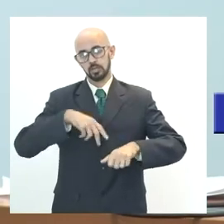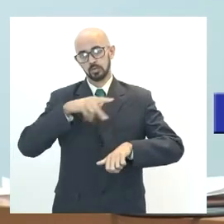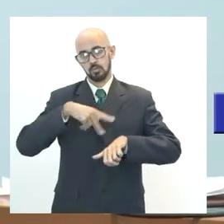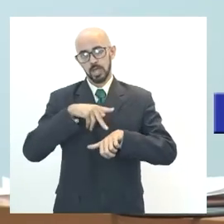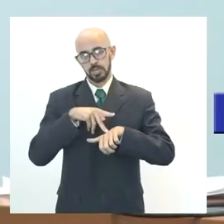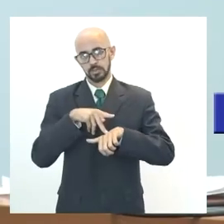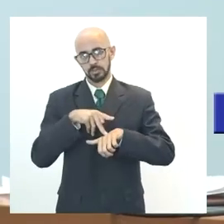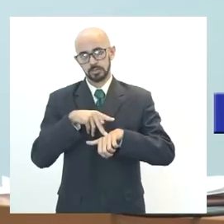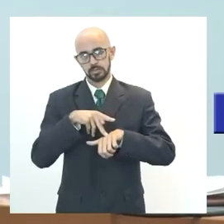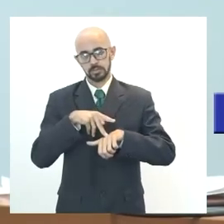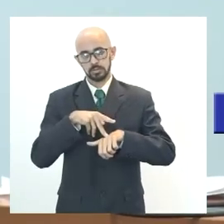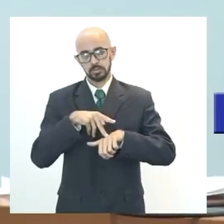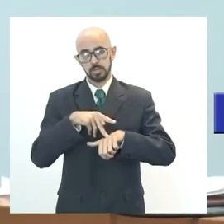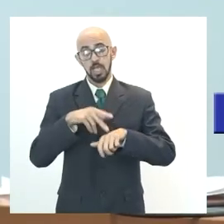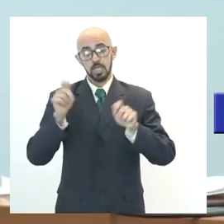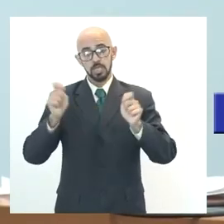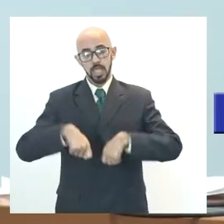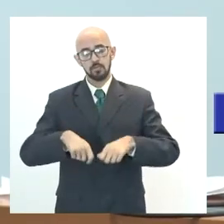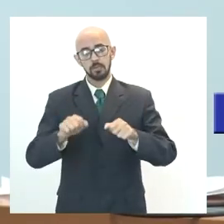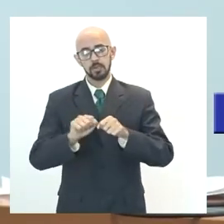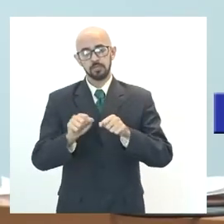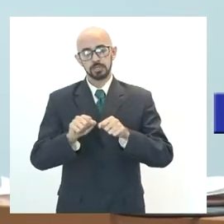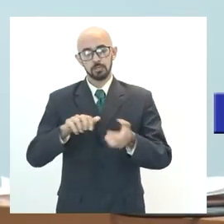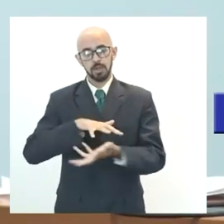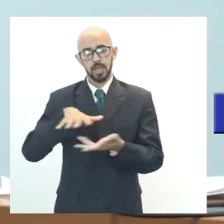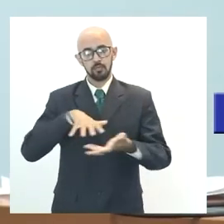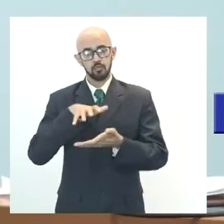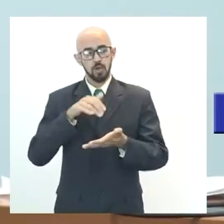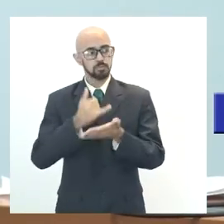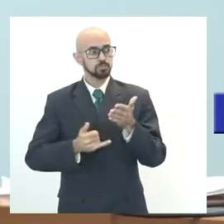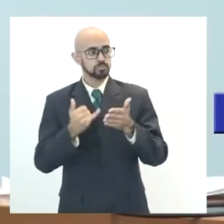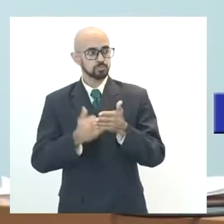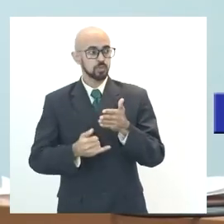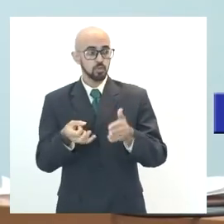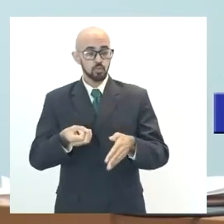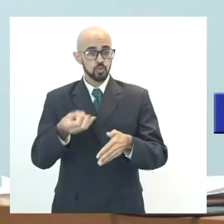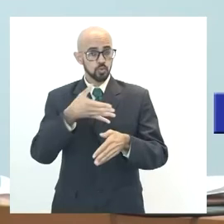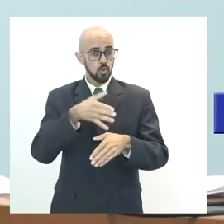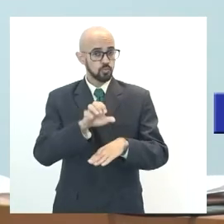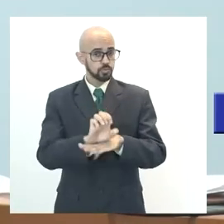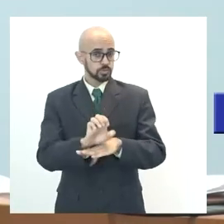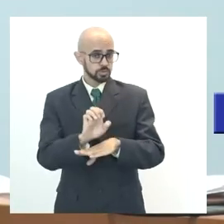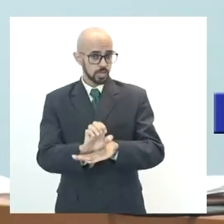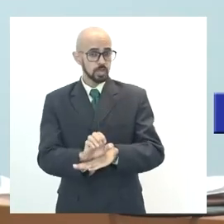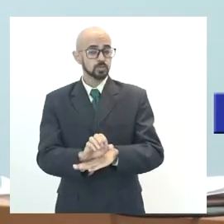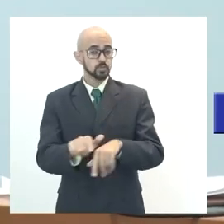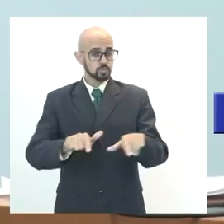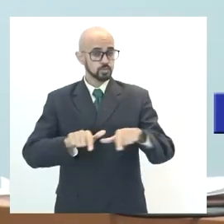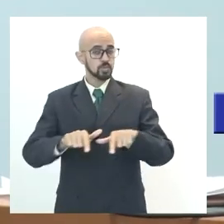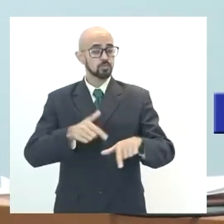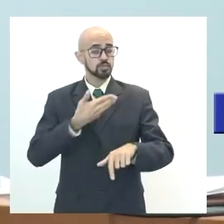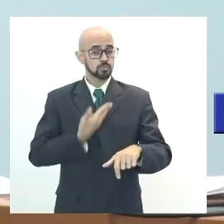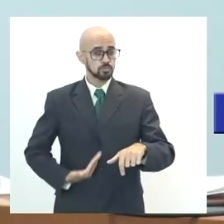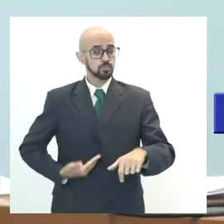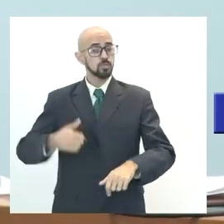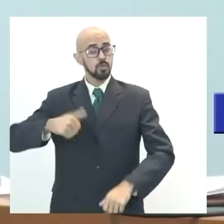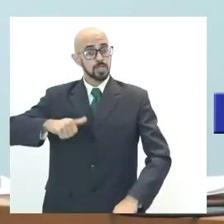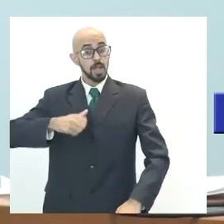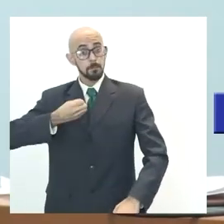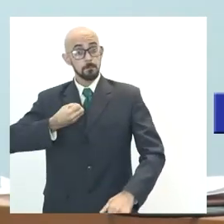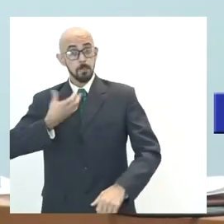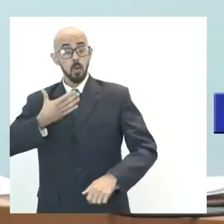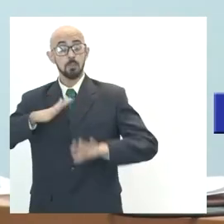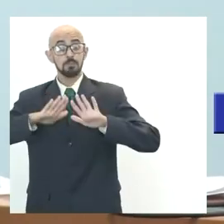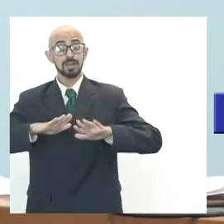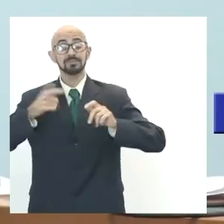então dava assim para fazer com reforma tributária um novo estado como serviços públicos de qualidade o quê se não tem é